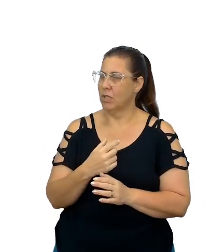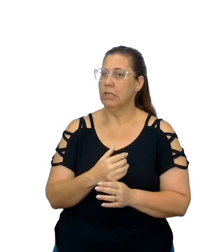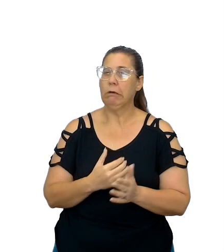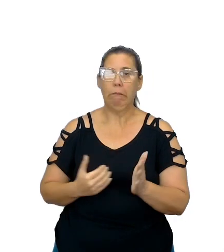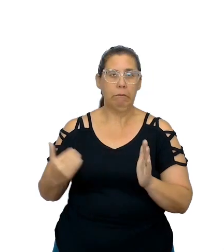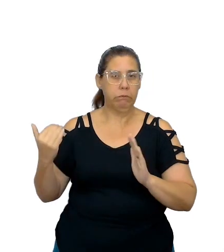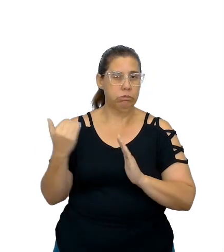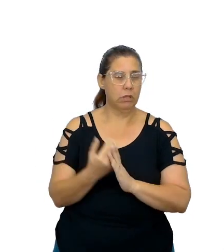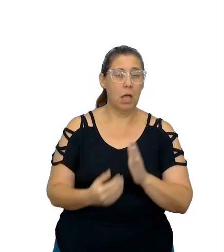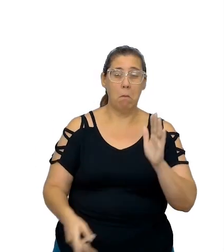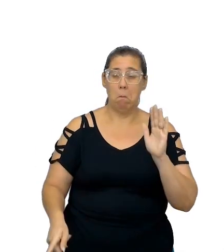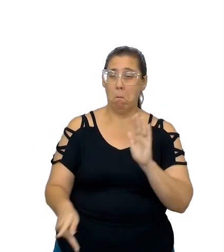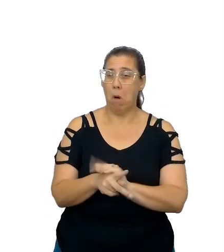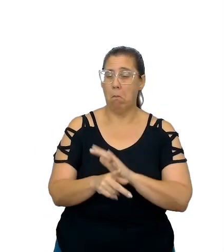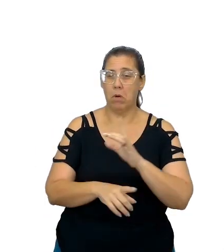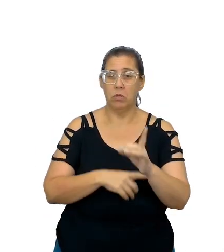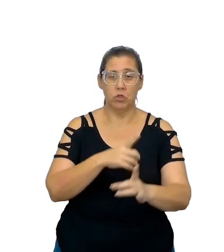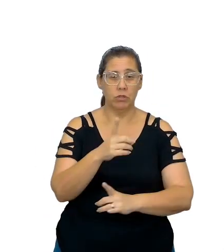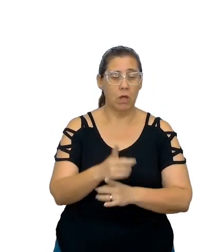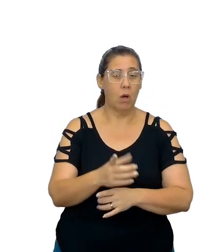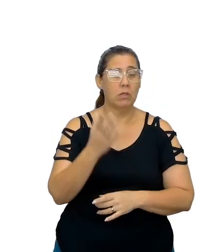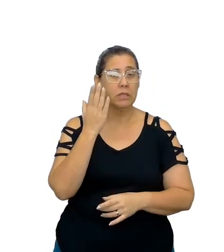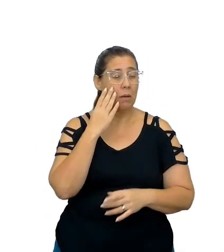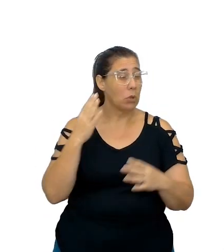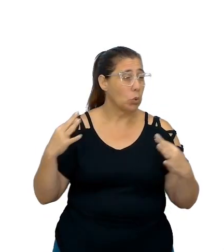nativos digitais e têm na palma da mão